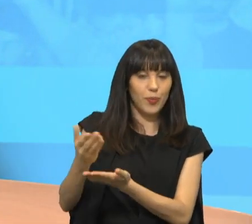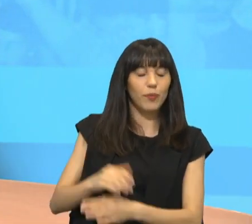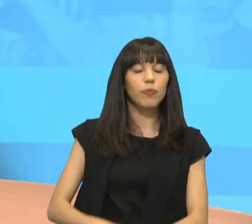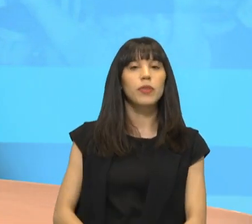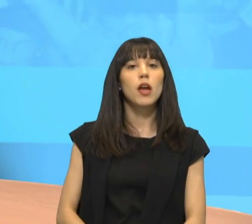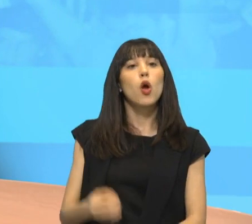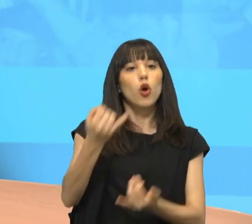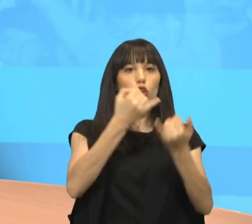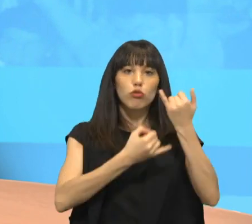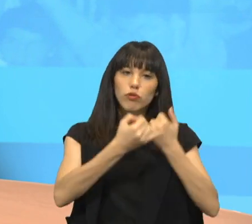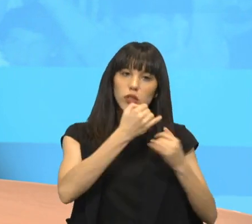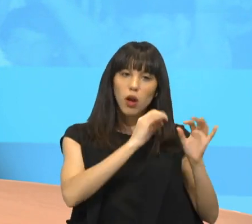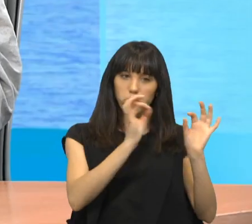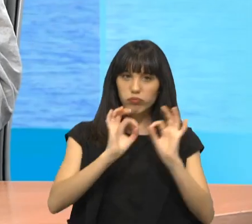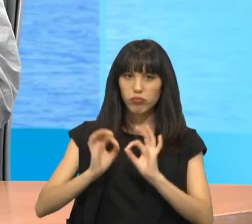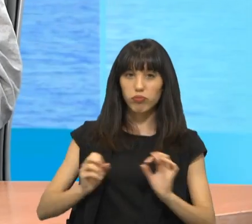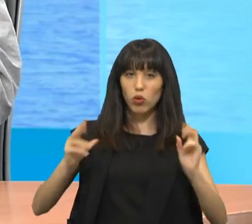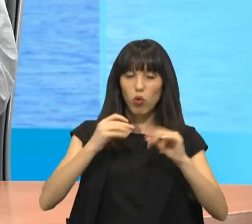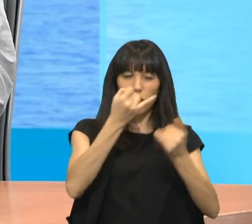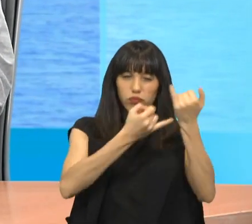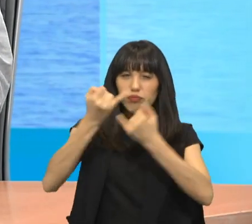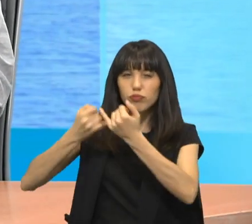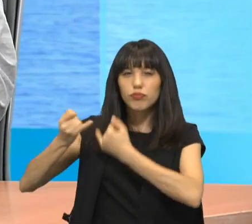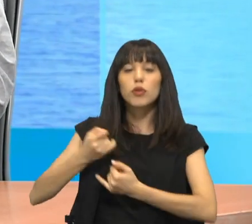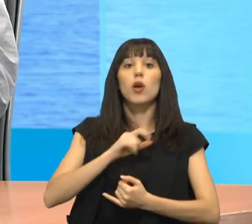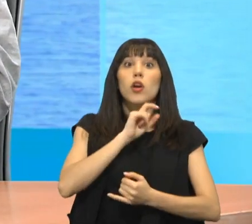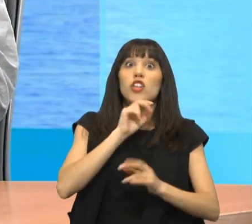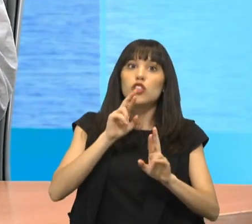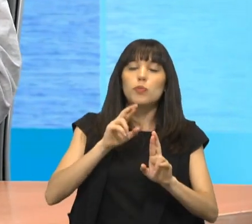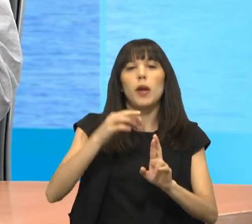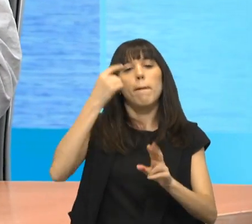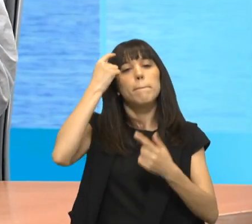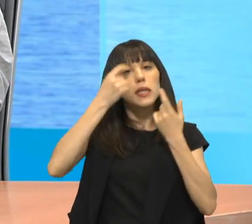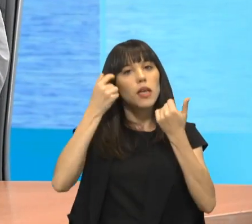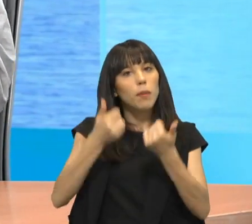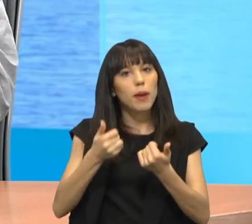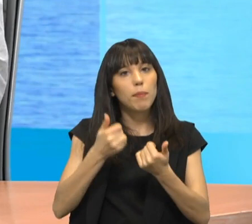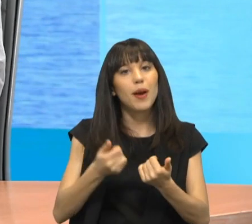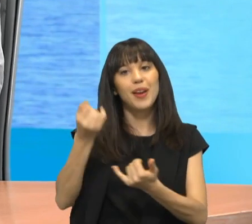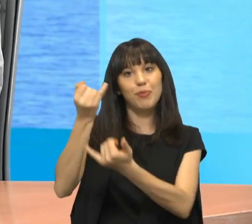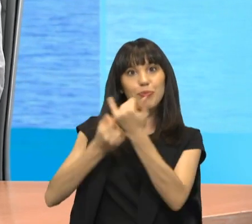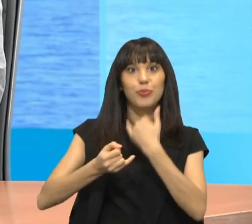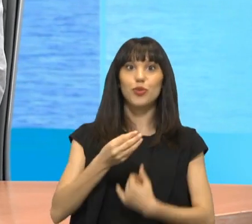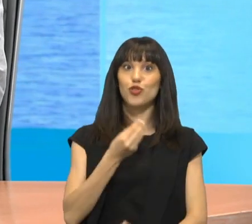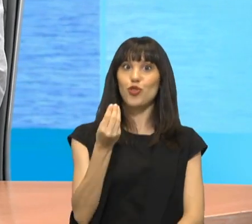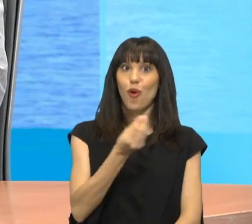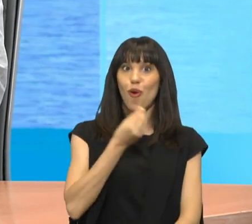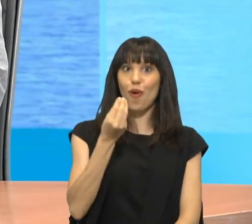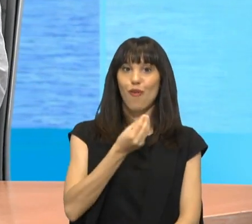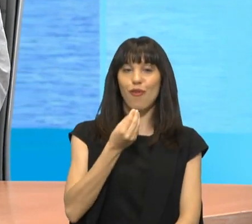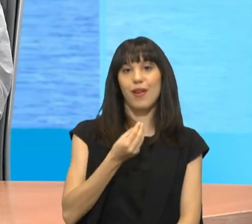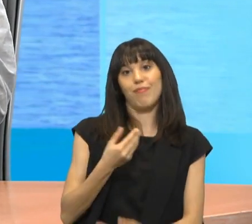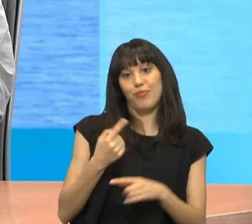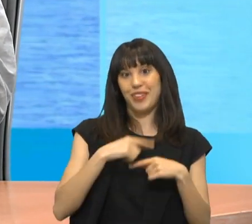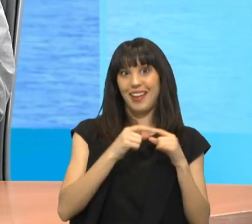acontecer e que esperamos que possa ser de alguma forma uma renovação pensada, uma renovação jovem, já que estamos em ano da Jornada Mundial da Juventude,